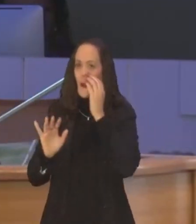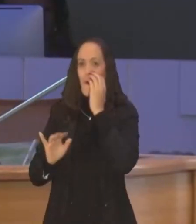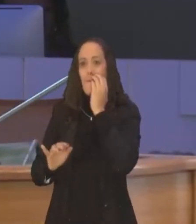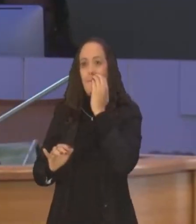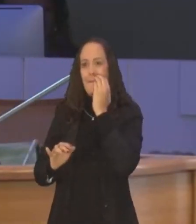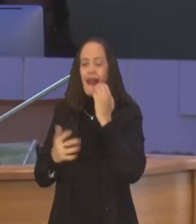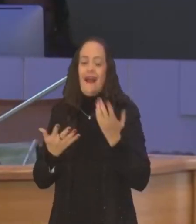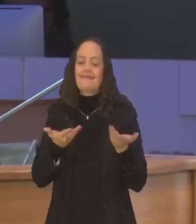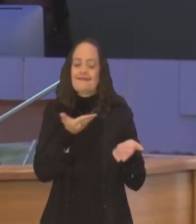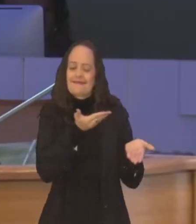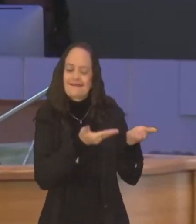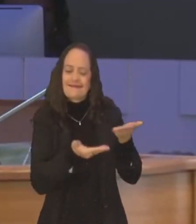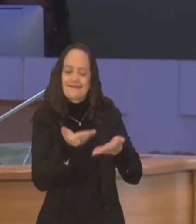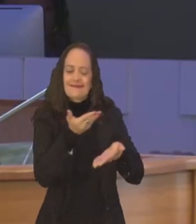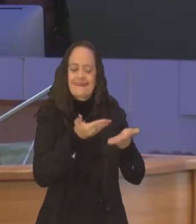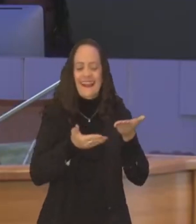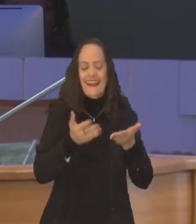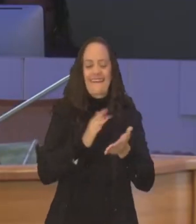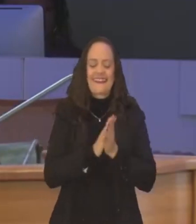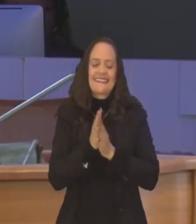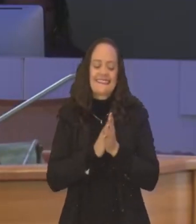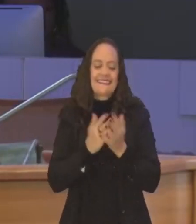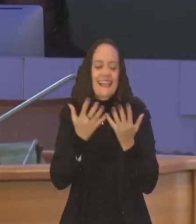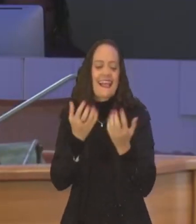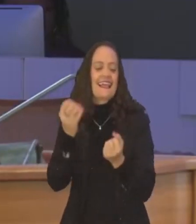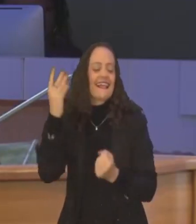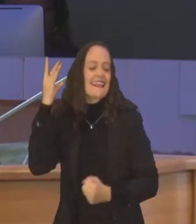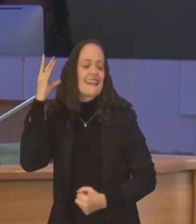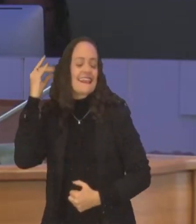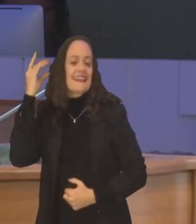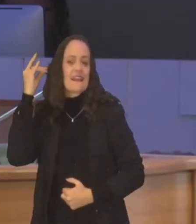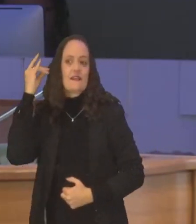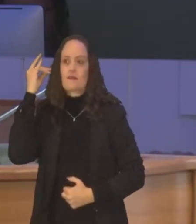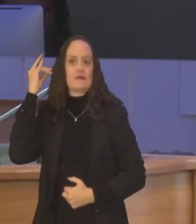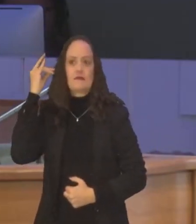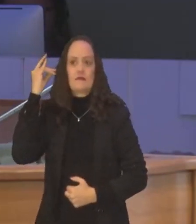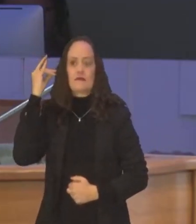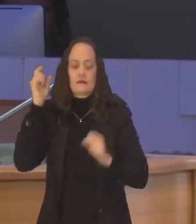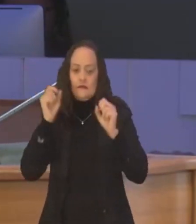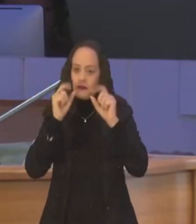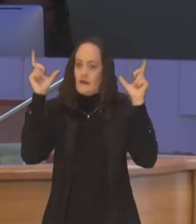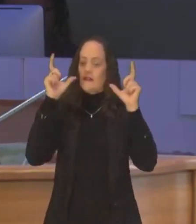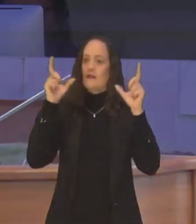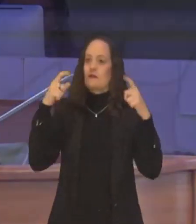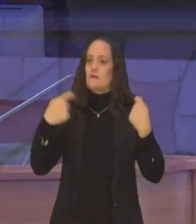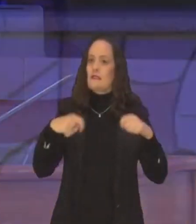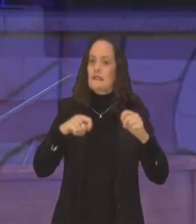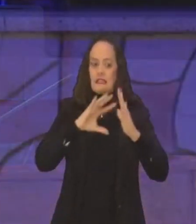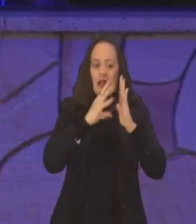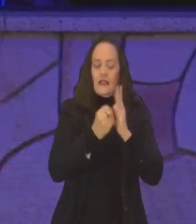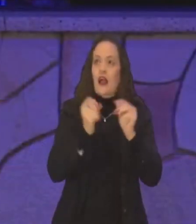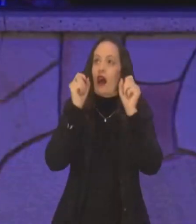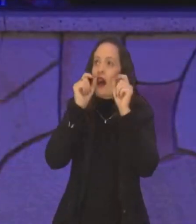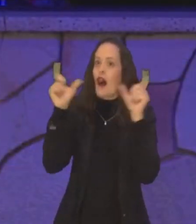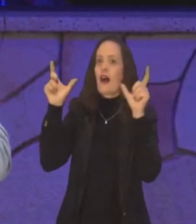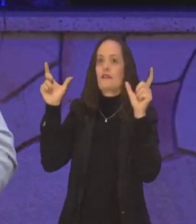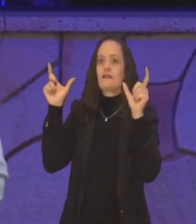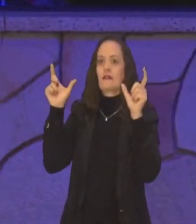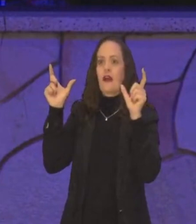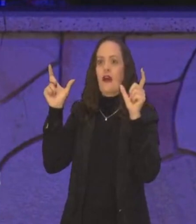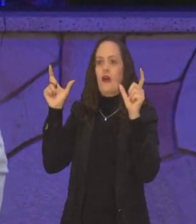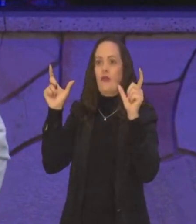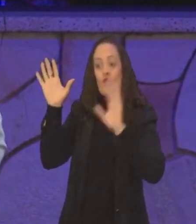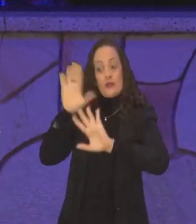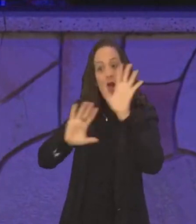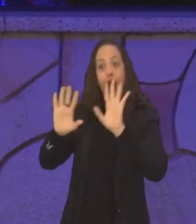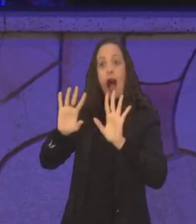comungar com aquilo que é de Satanás. E a igreja precisa de alguma maneira ser prudente como as serpentes, e o Senhor Jesus fala a respeito